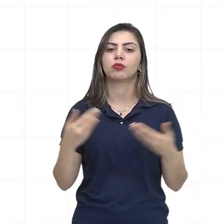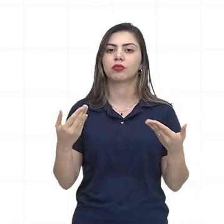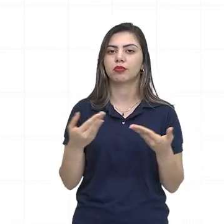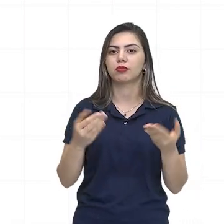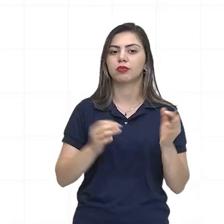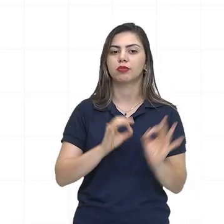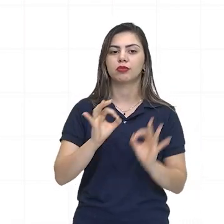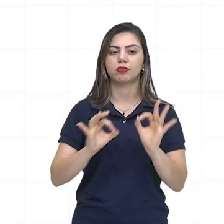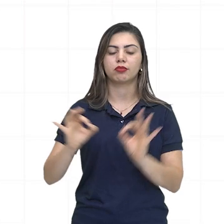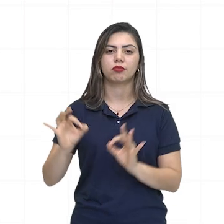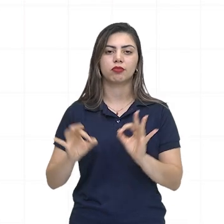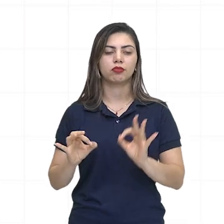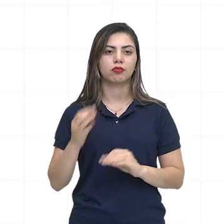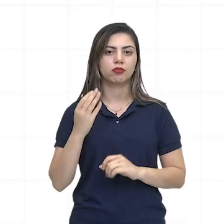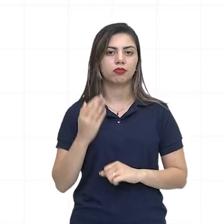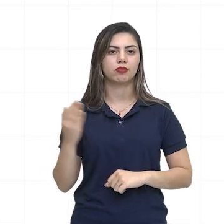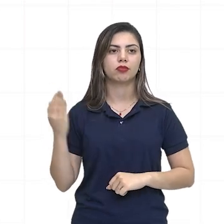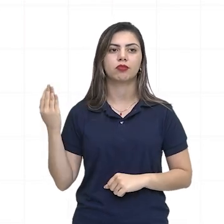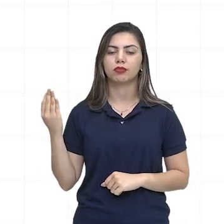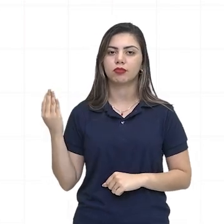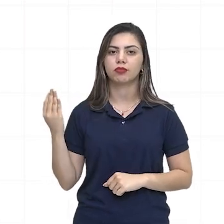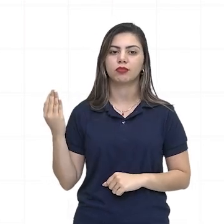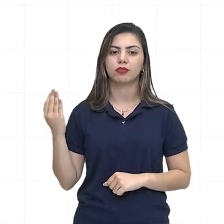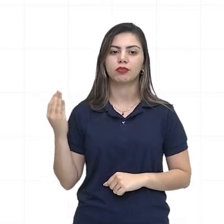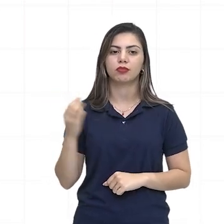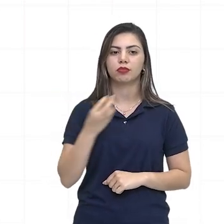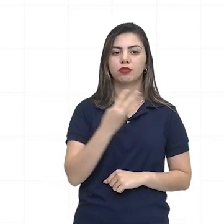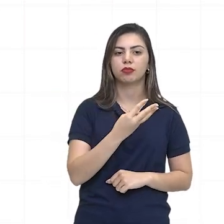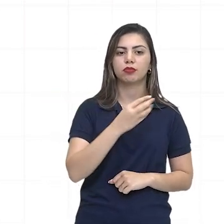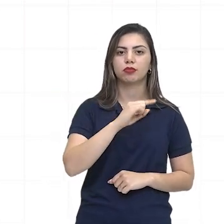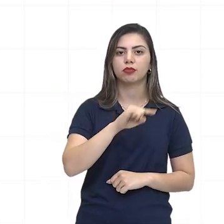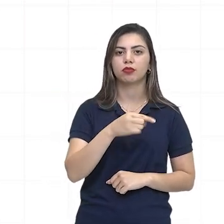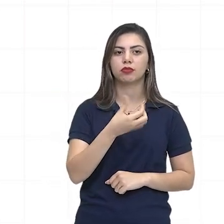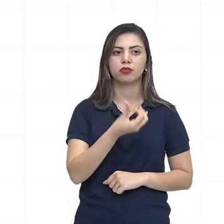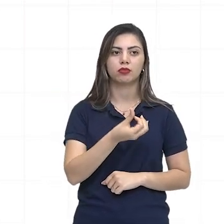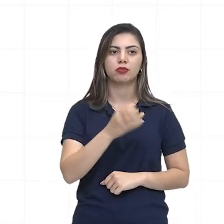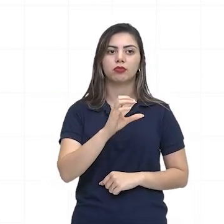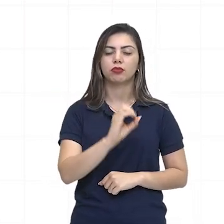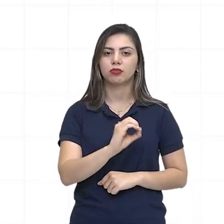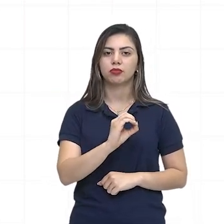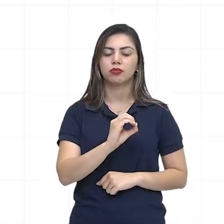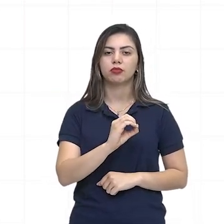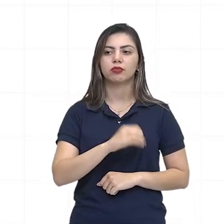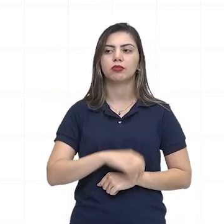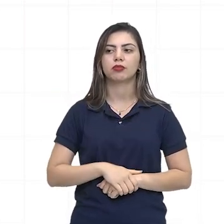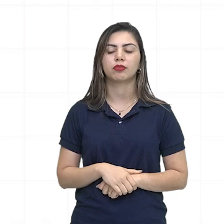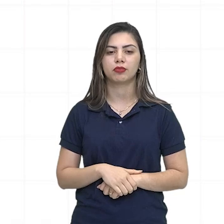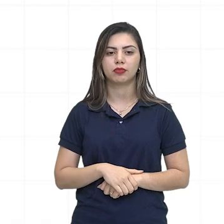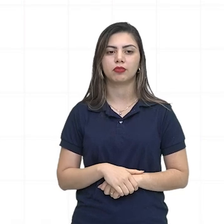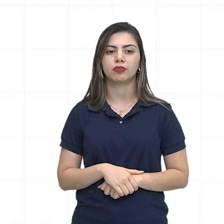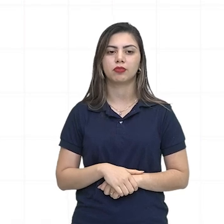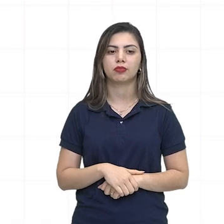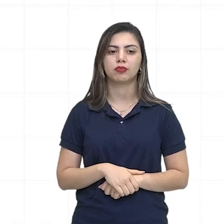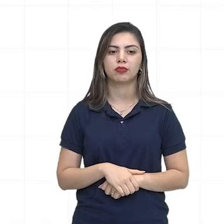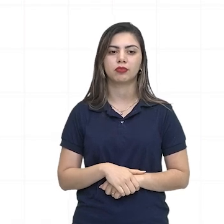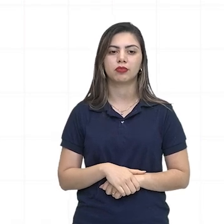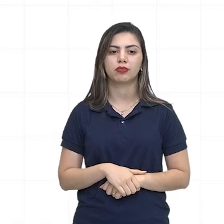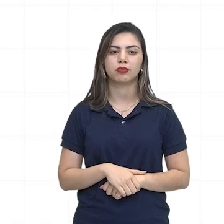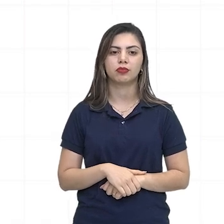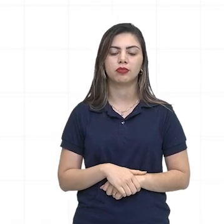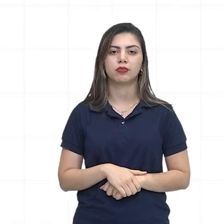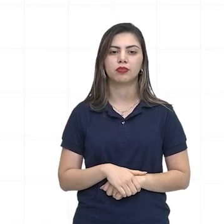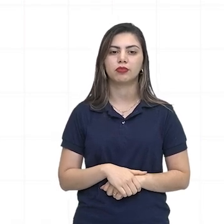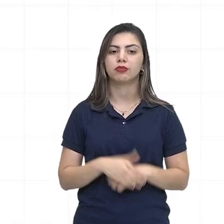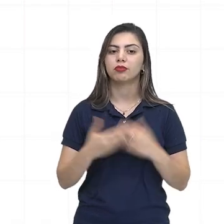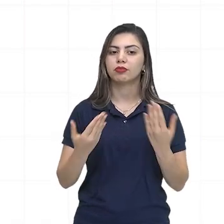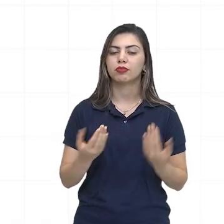novamente, só que com duas casas decimais, acrescentando o zero. Olha só, 3,6